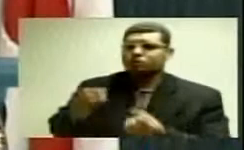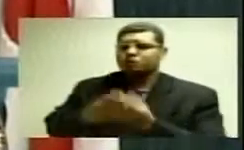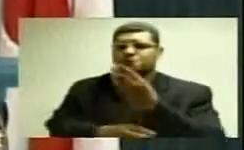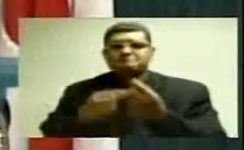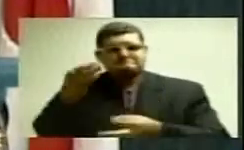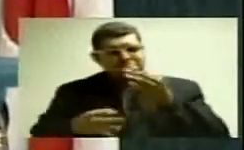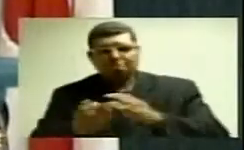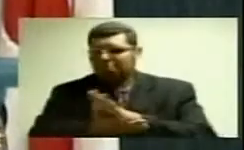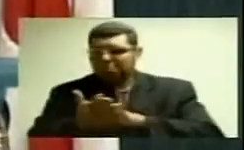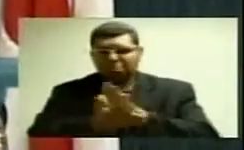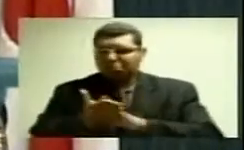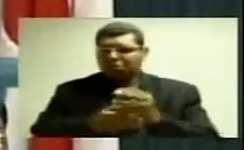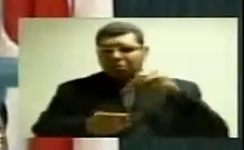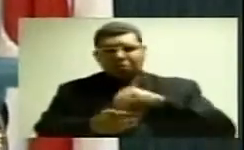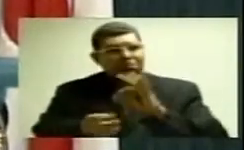um